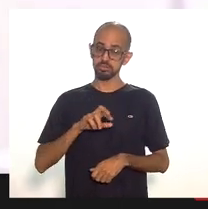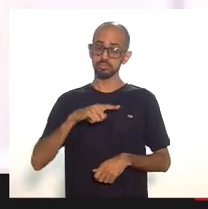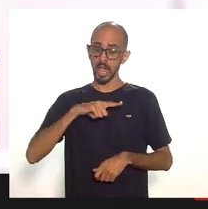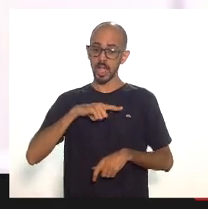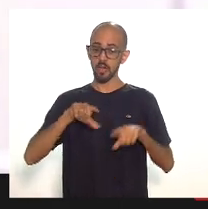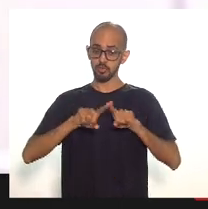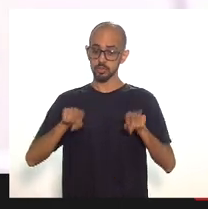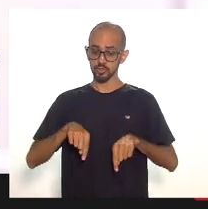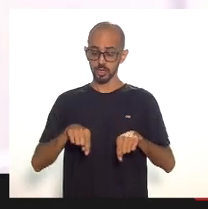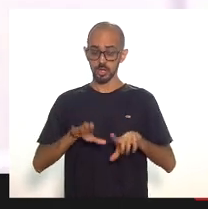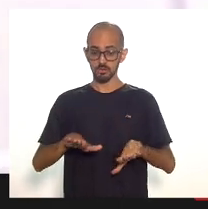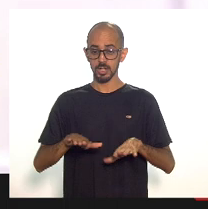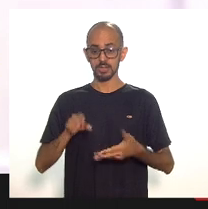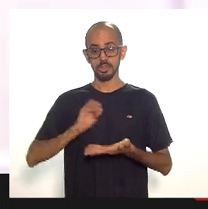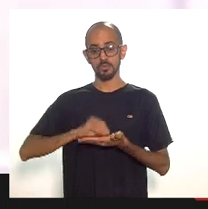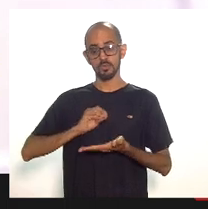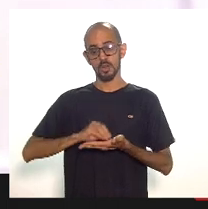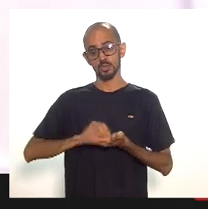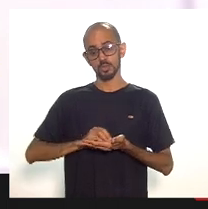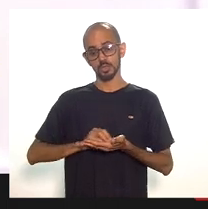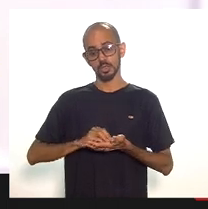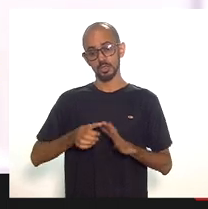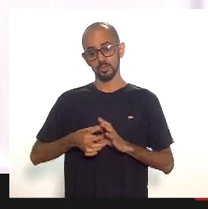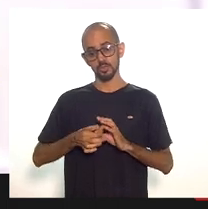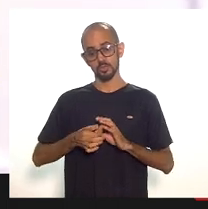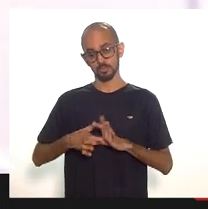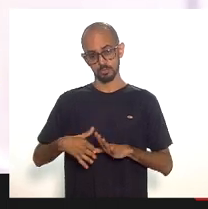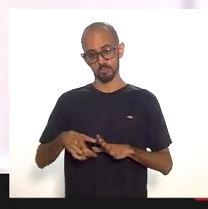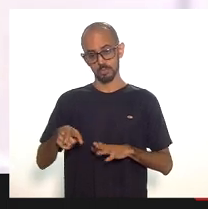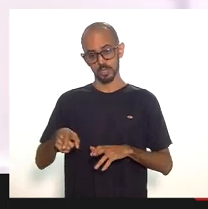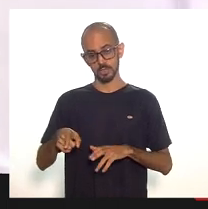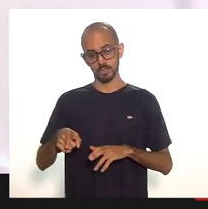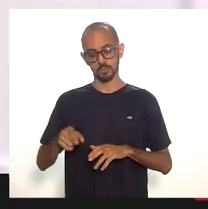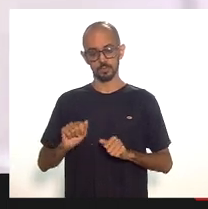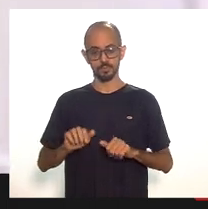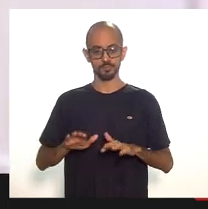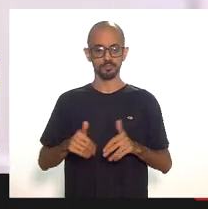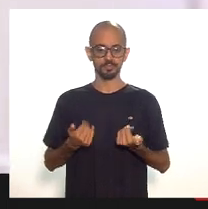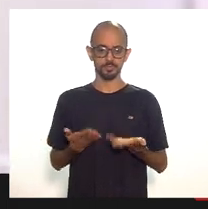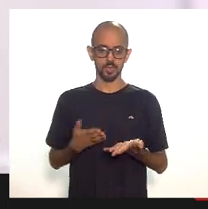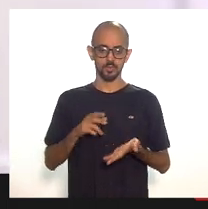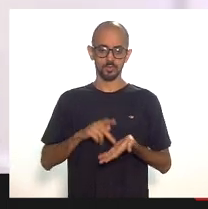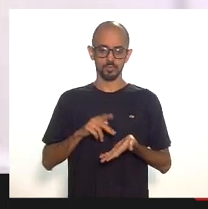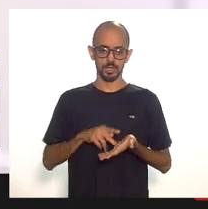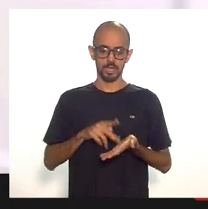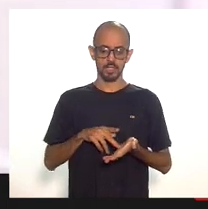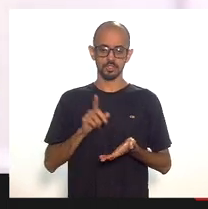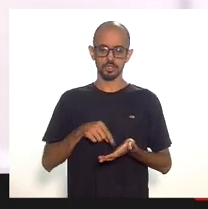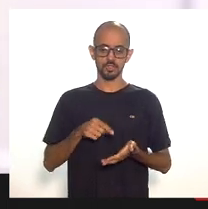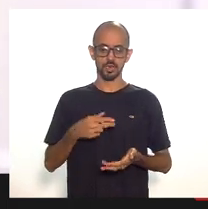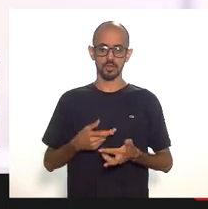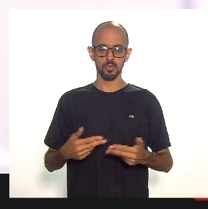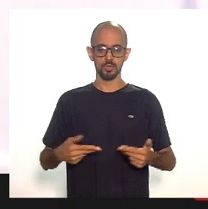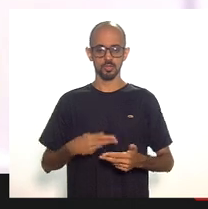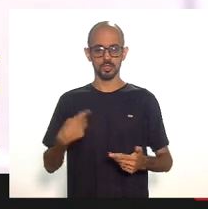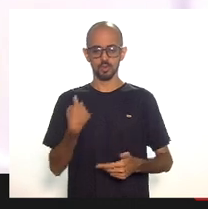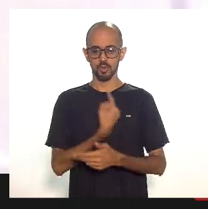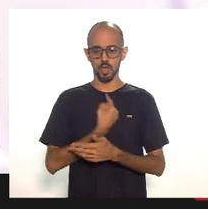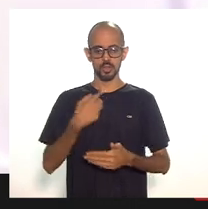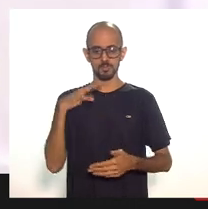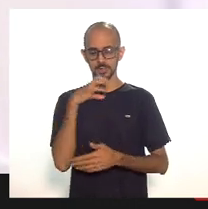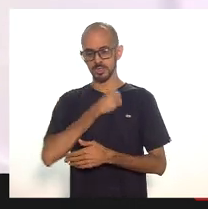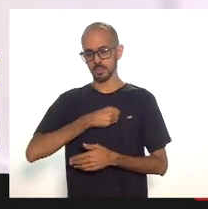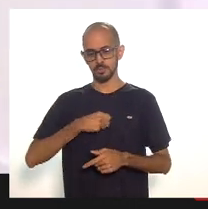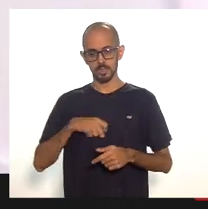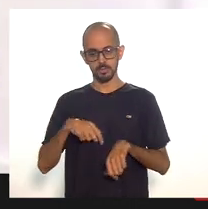porém esses leitos não são efetivamente cedidos à regulação. Então, realmente essas são constatações que a gente vem fazendo ao longo